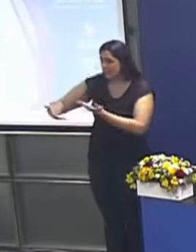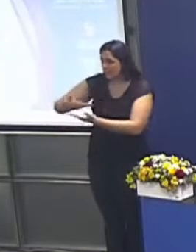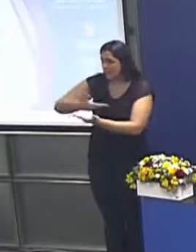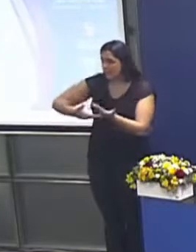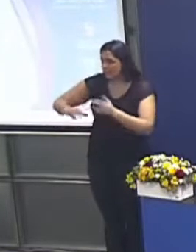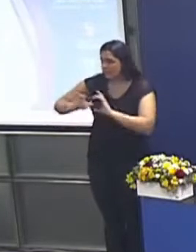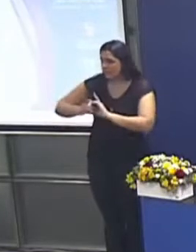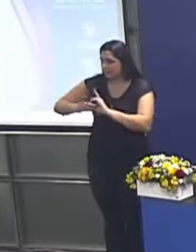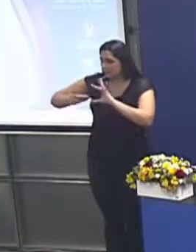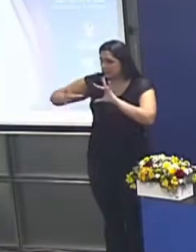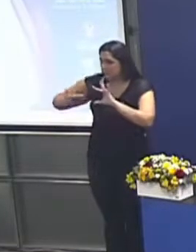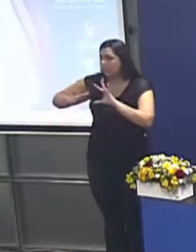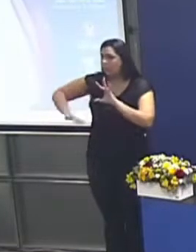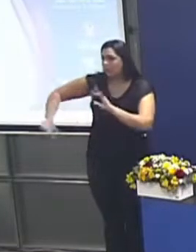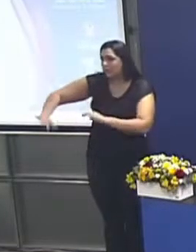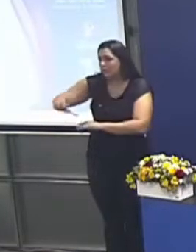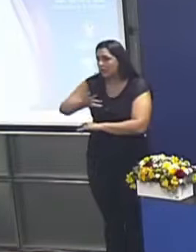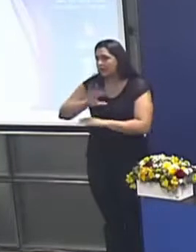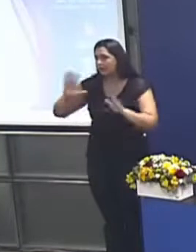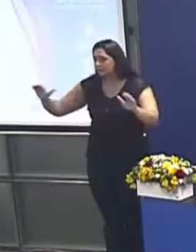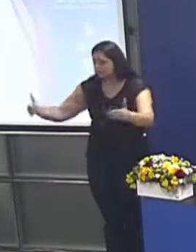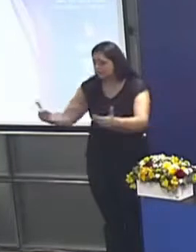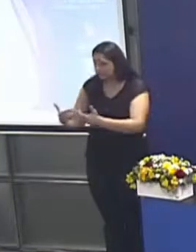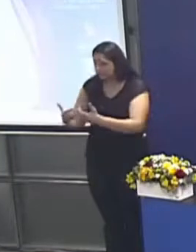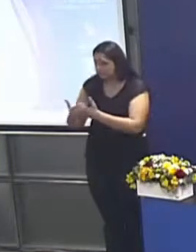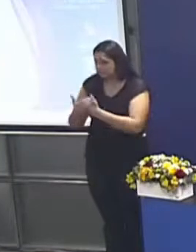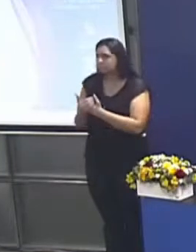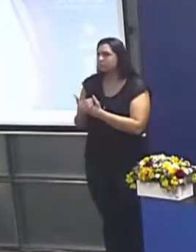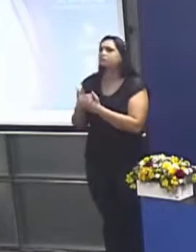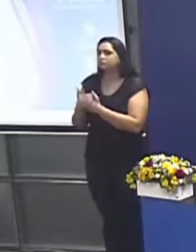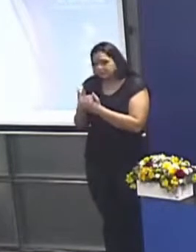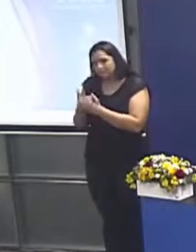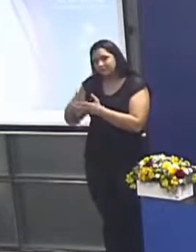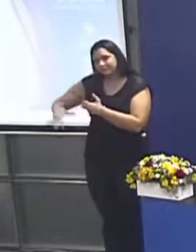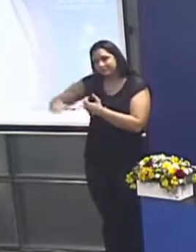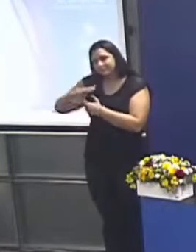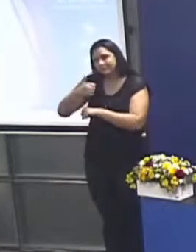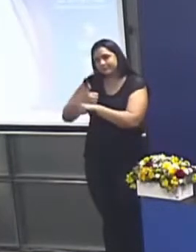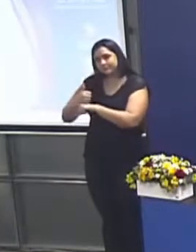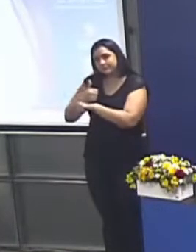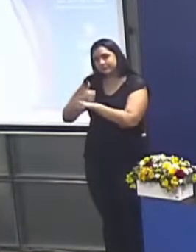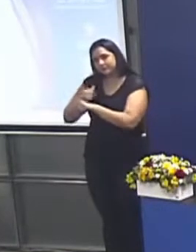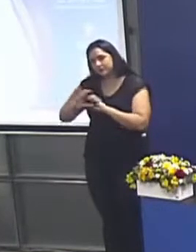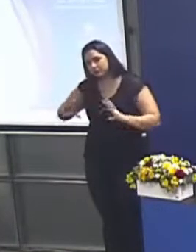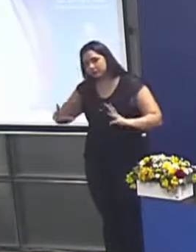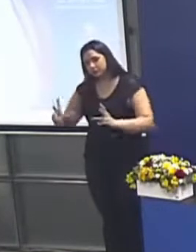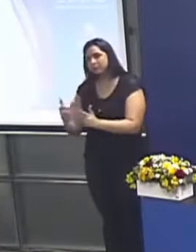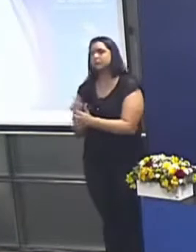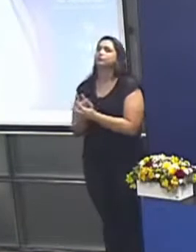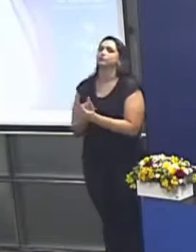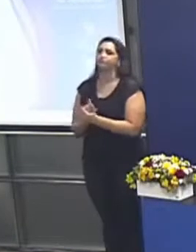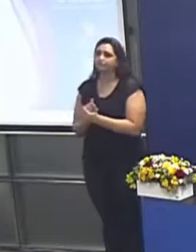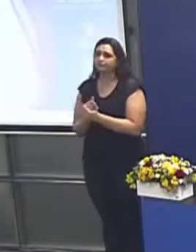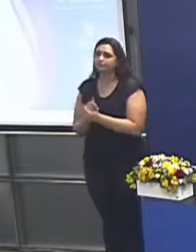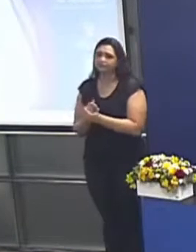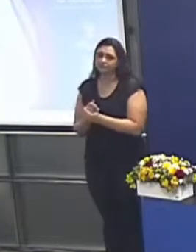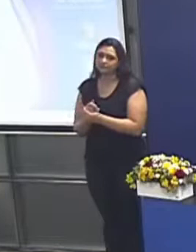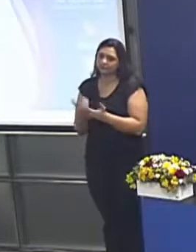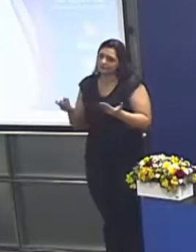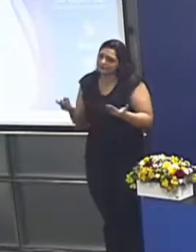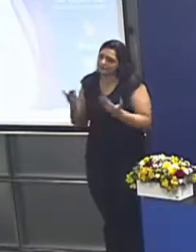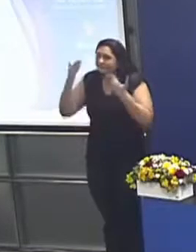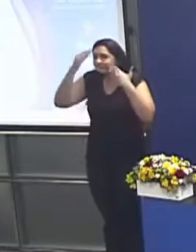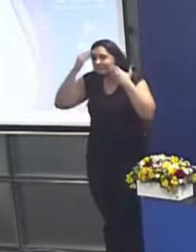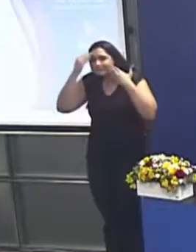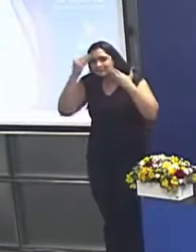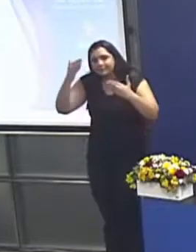mais democrática e mais acolhedora para as profissionais e os profissionais. Dizer que a gente